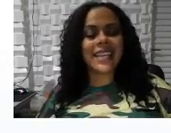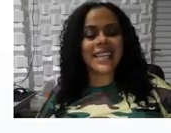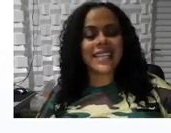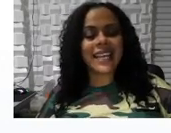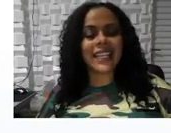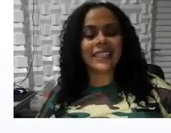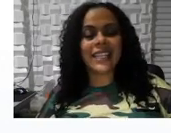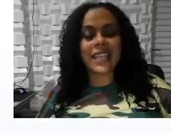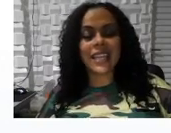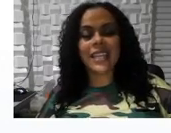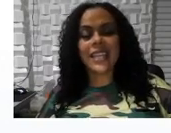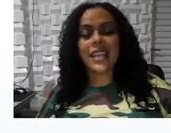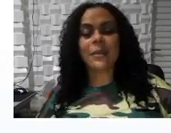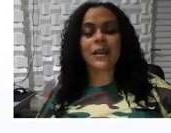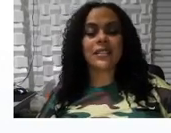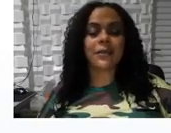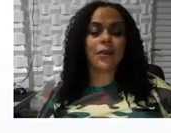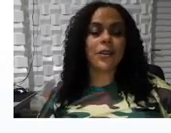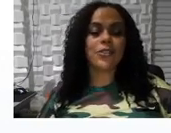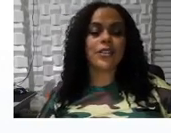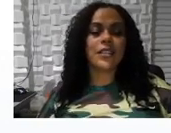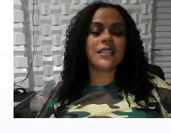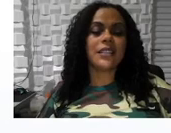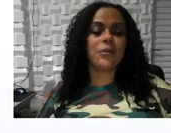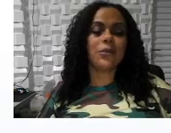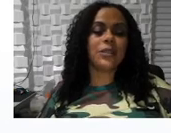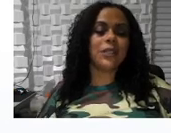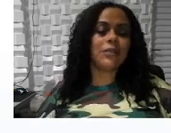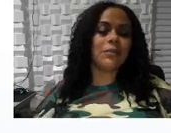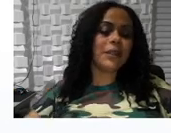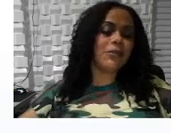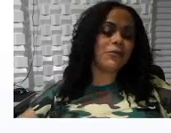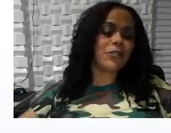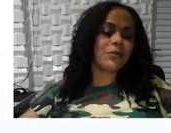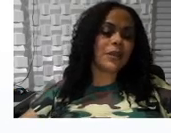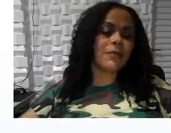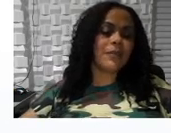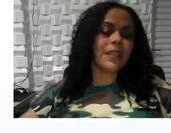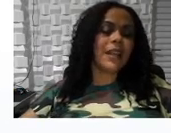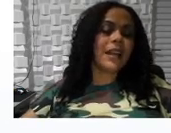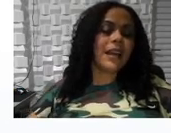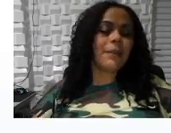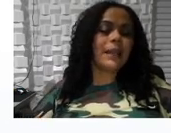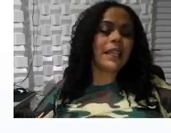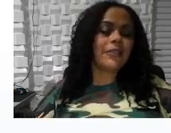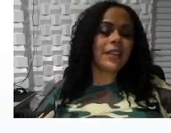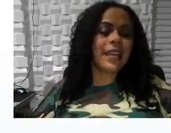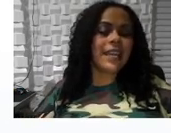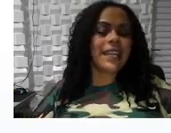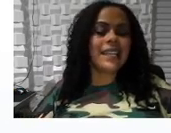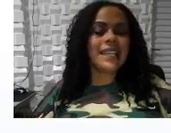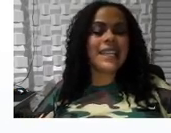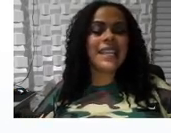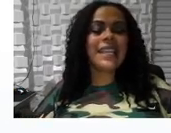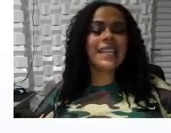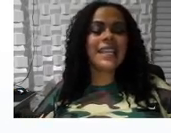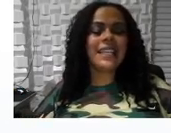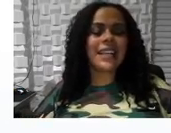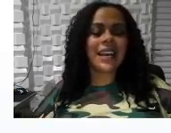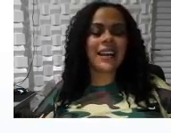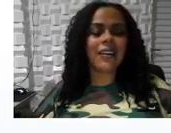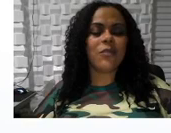cadeira, dei é a mais forte, sendo portanto a penúltima. A palavra é